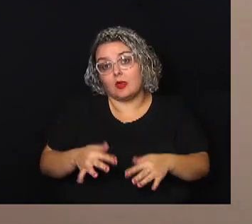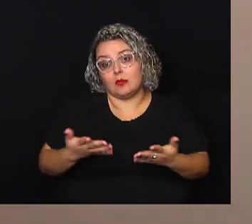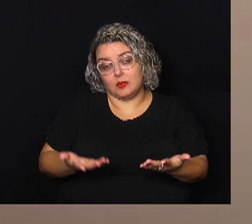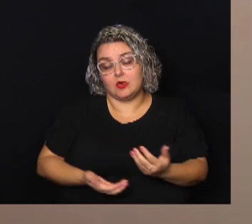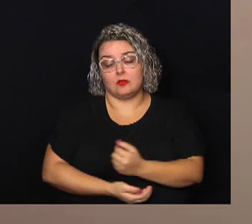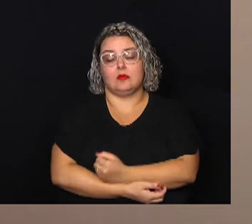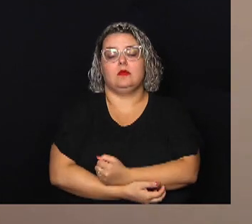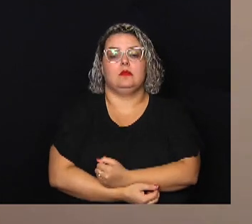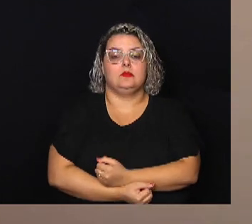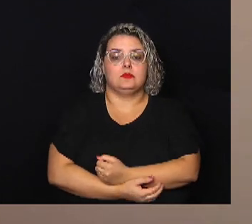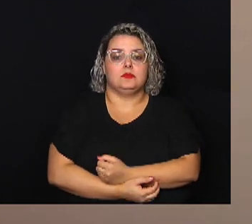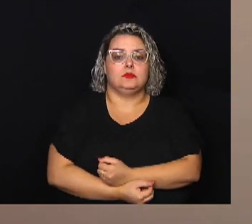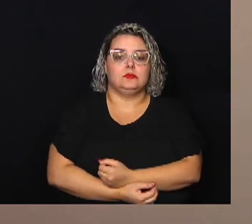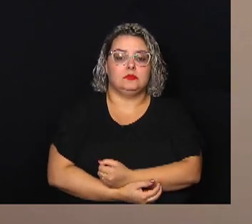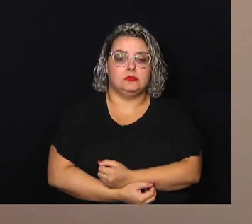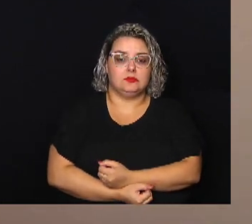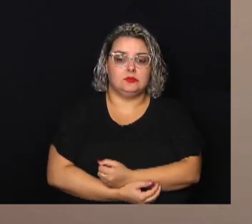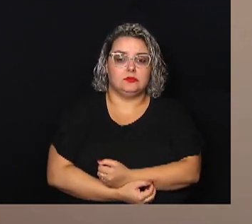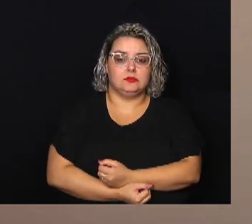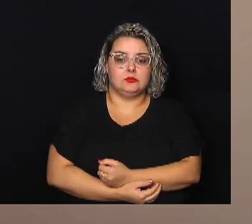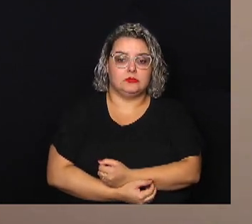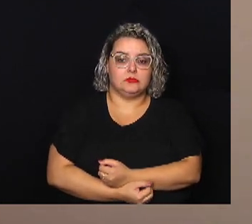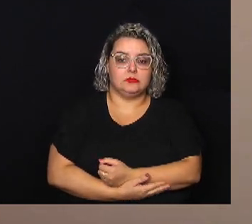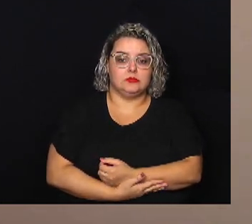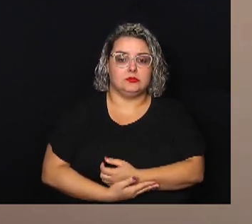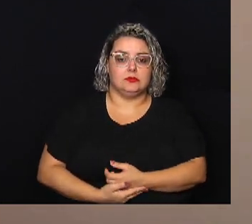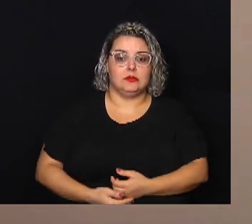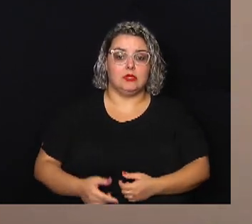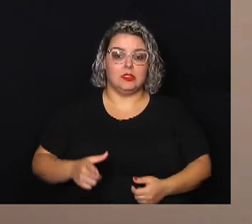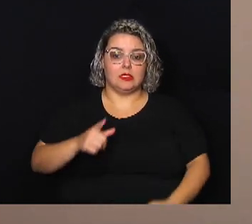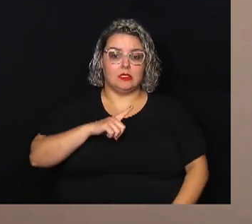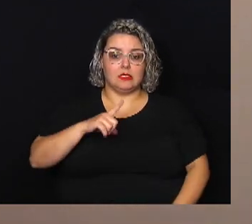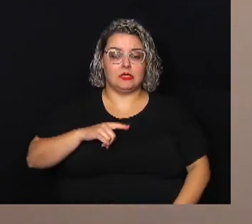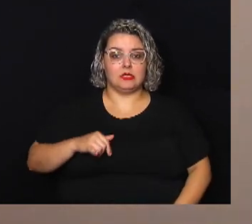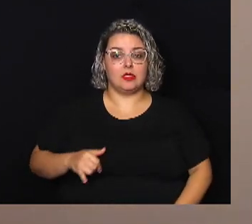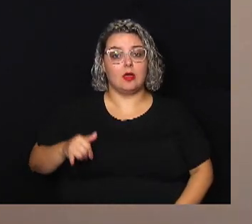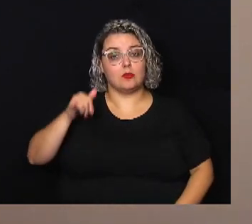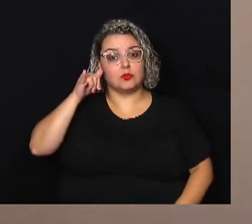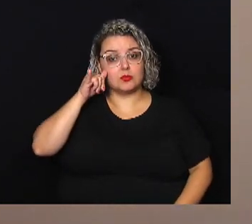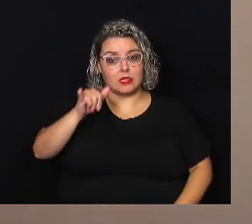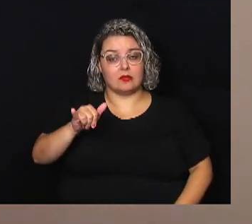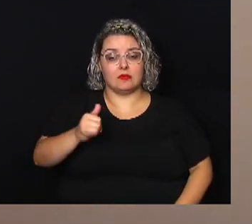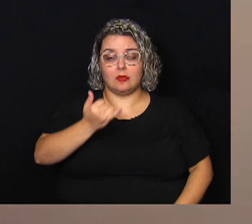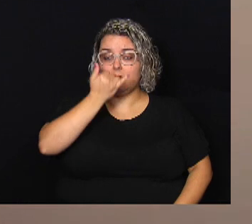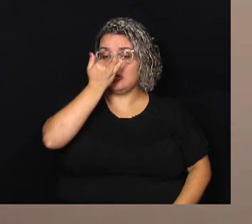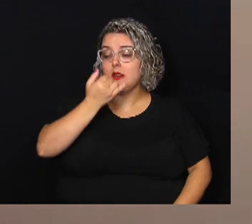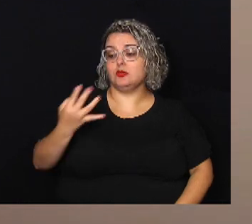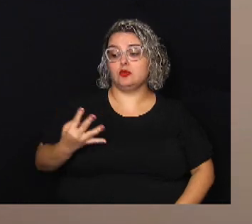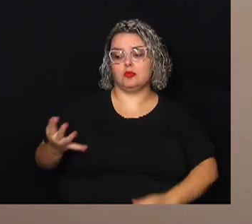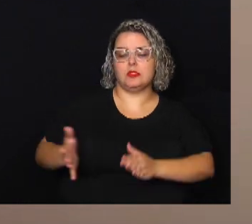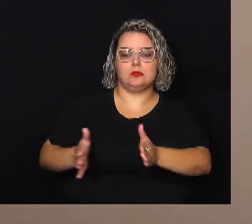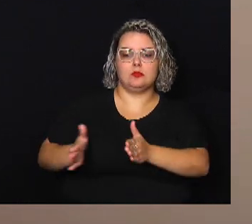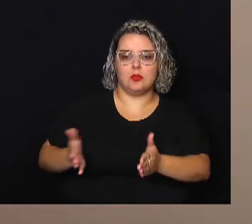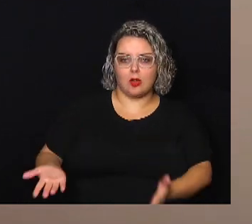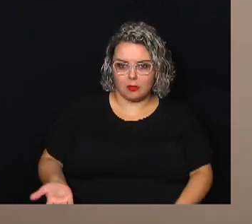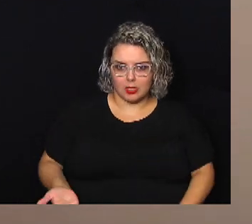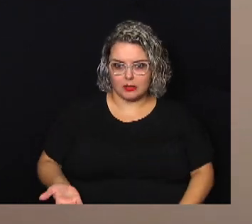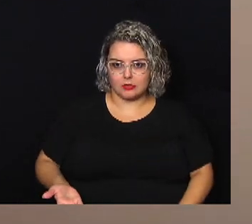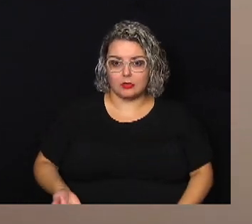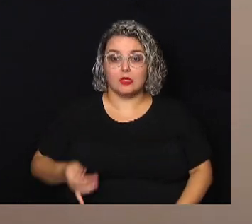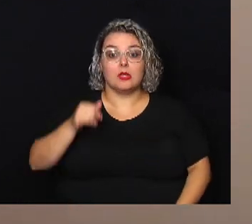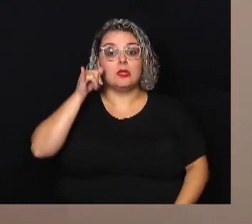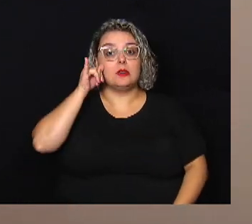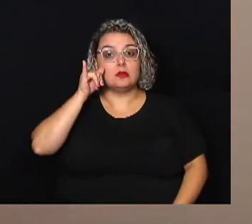mais recentemente, nós temos o nível de prevenção quaternária, que é aquele nível de prevenção que evita